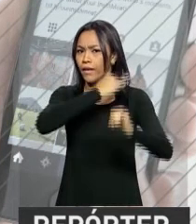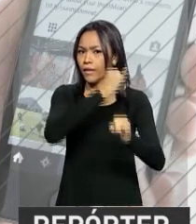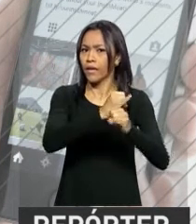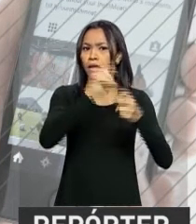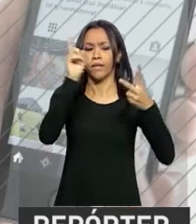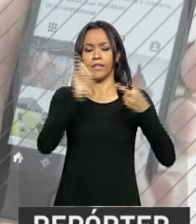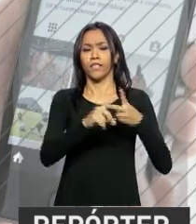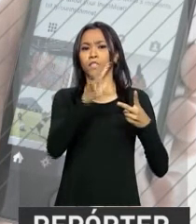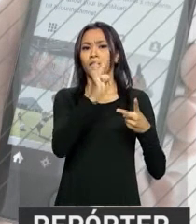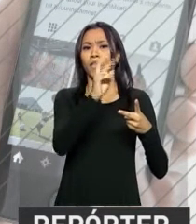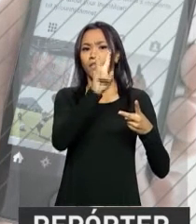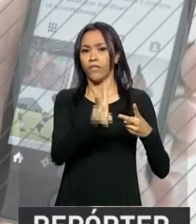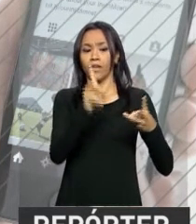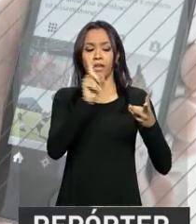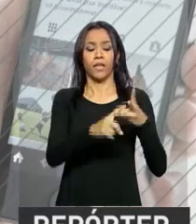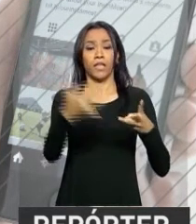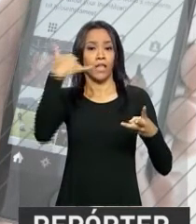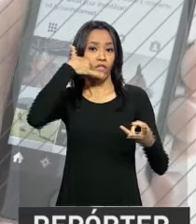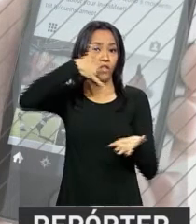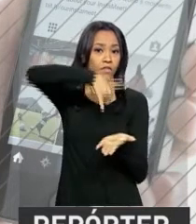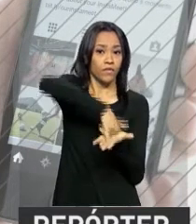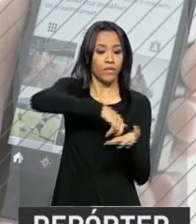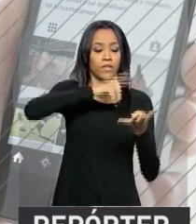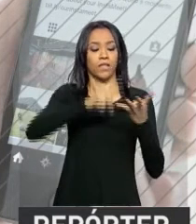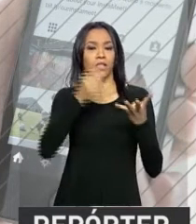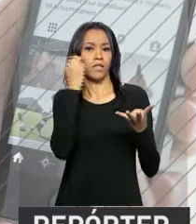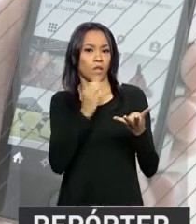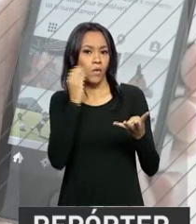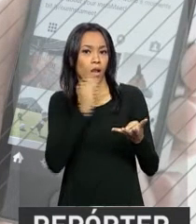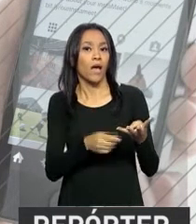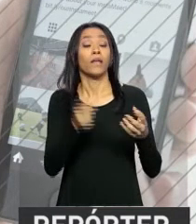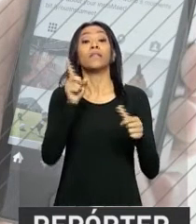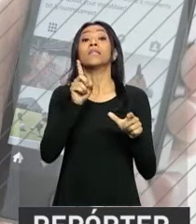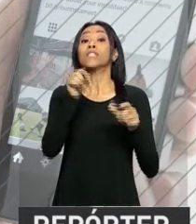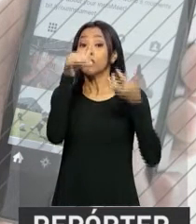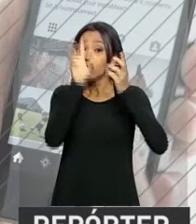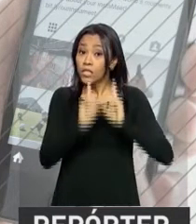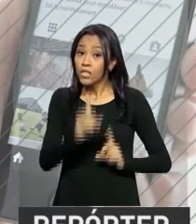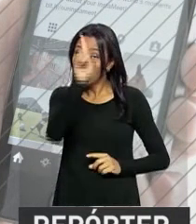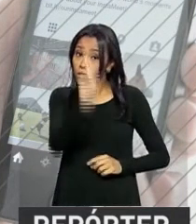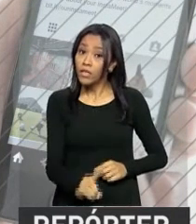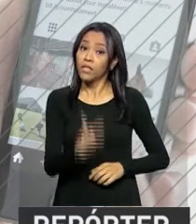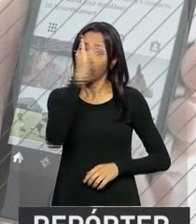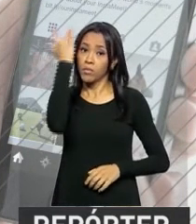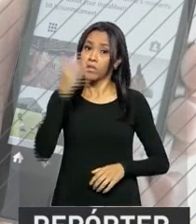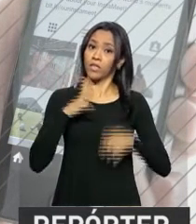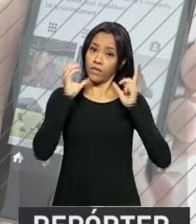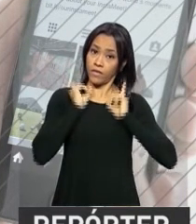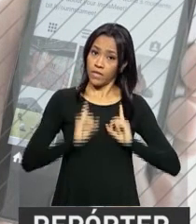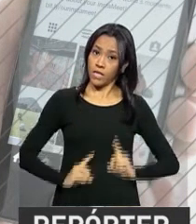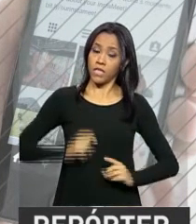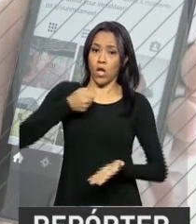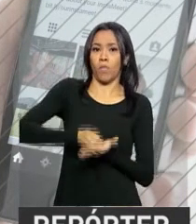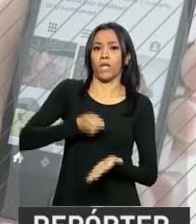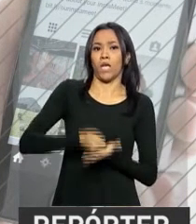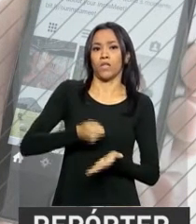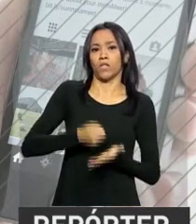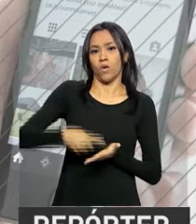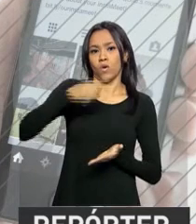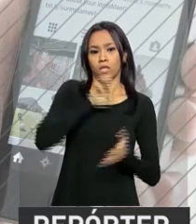por assinatura, telefonia fixa e móvel, direitos das pessoas com deficiência e obrigações das